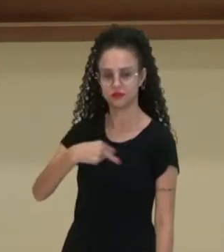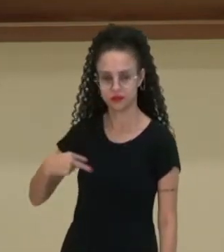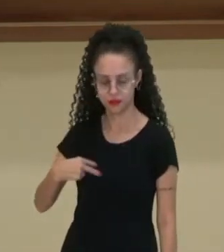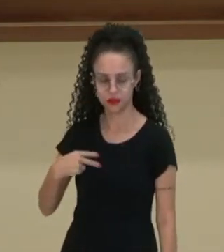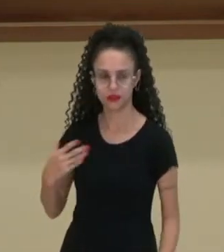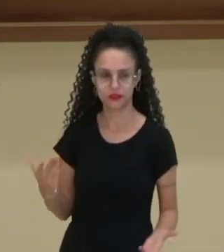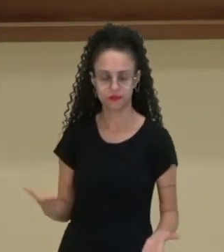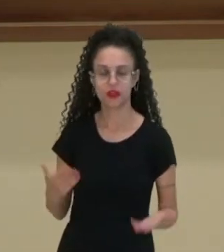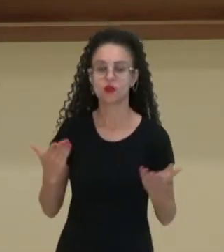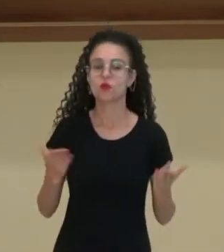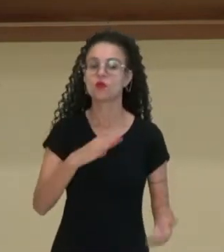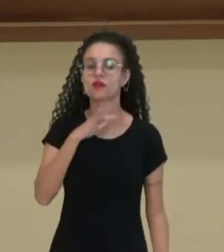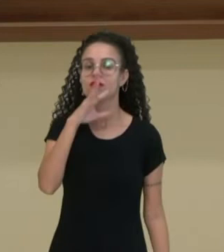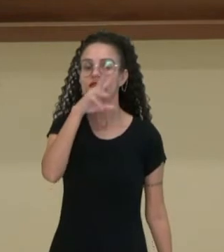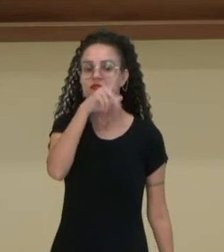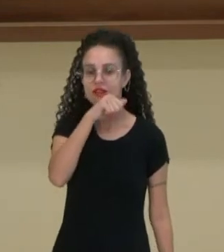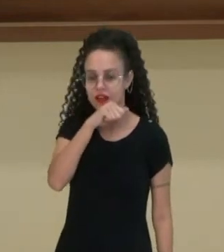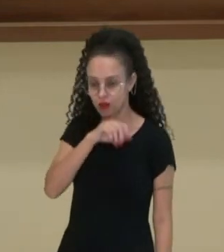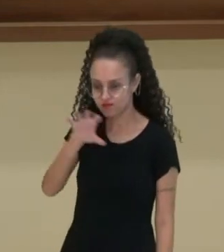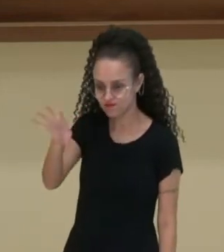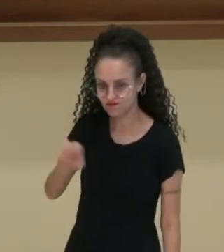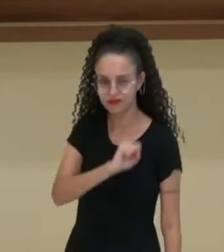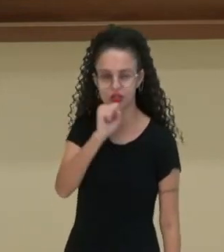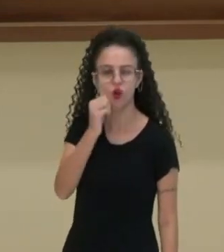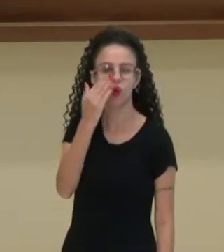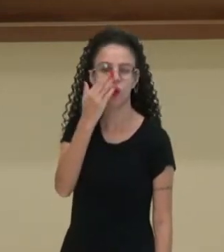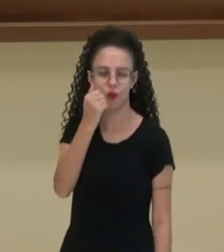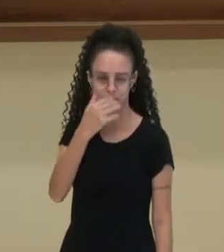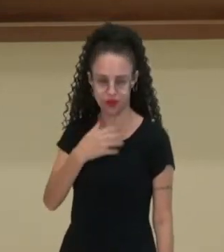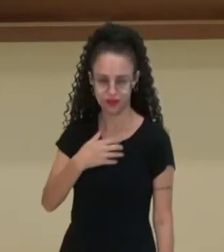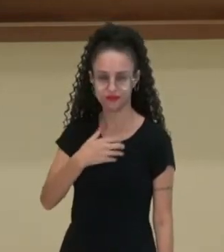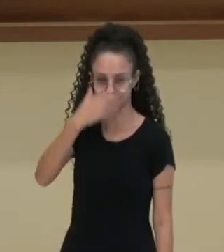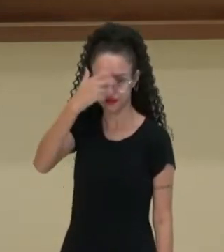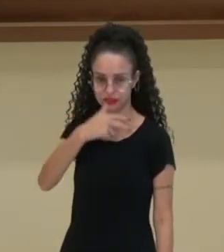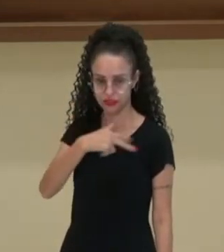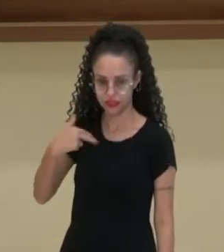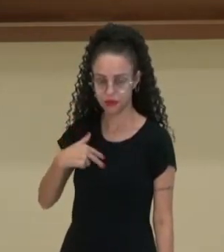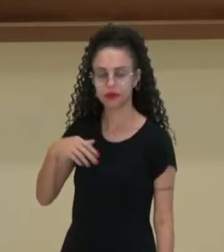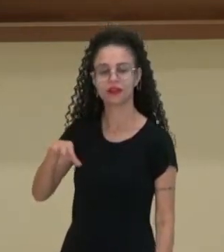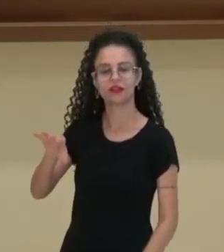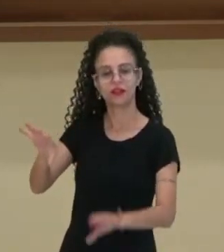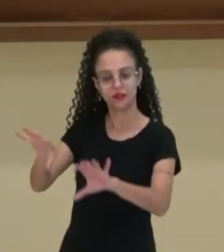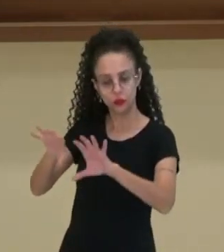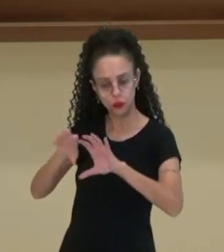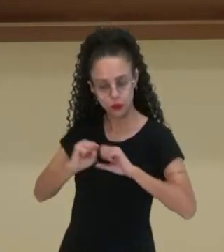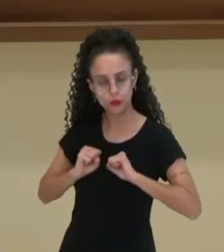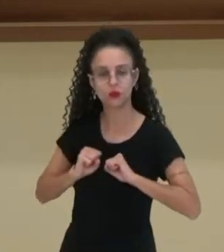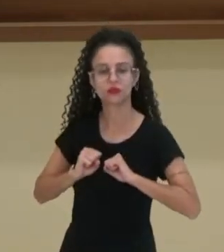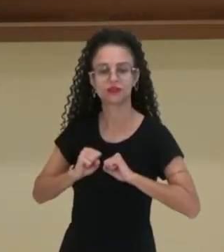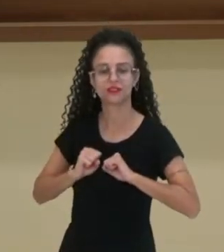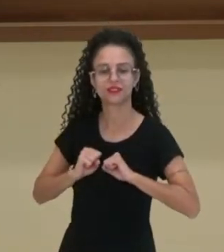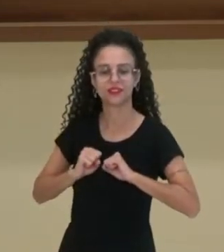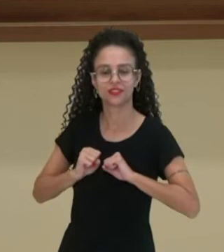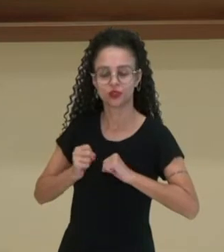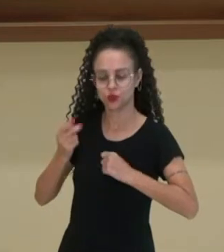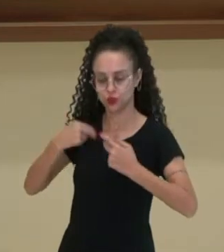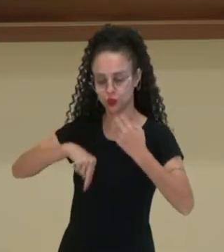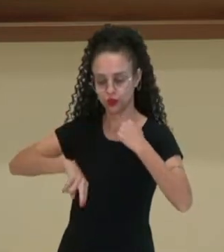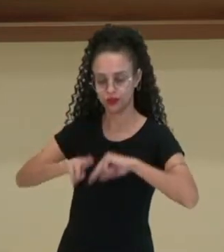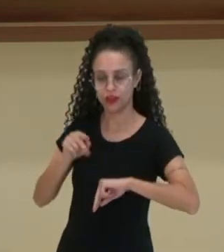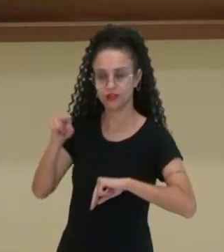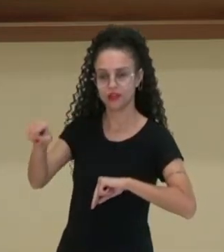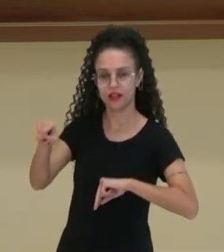quando o leão se alimentar da zebra, ele também vai estar se aproveitando dos nutrientes que a